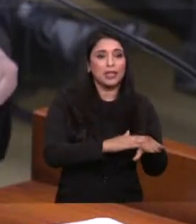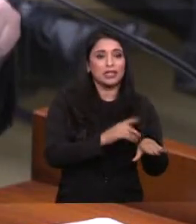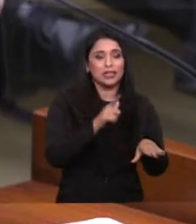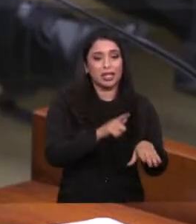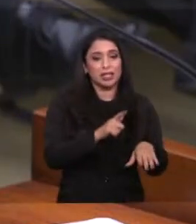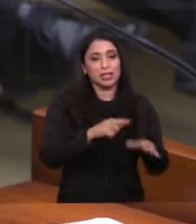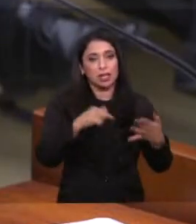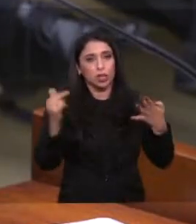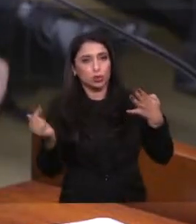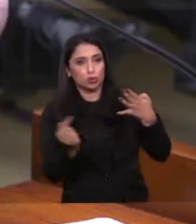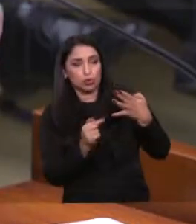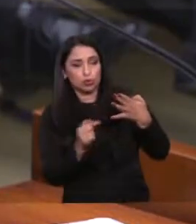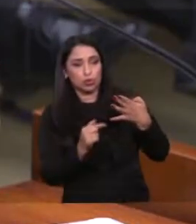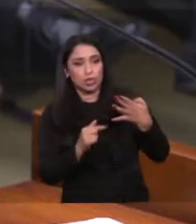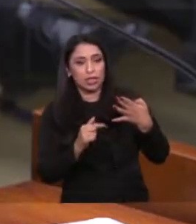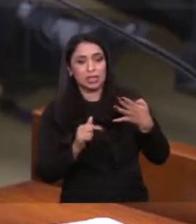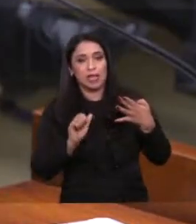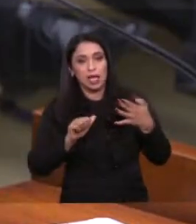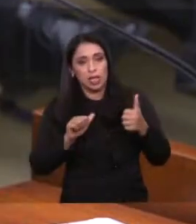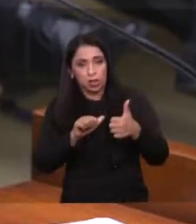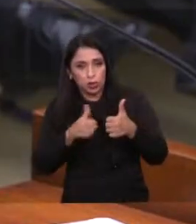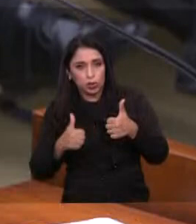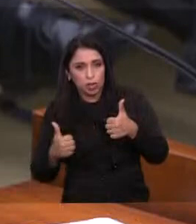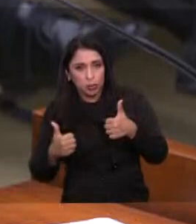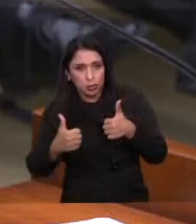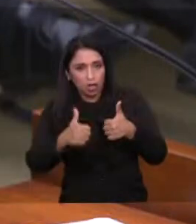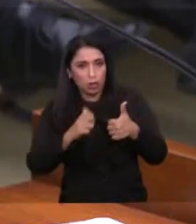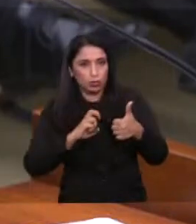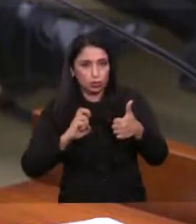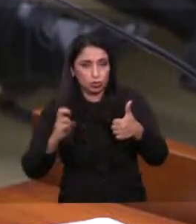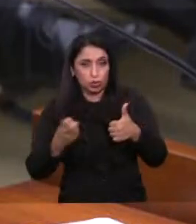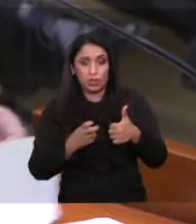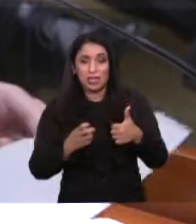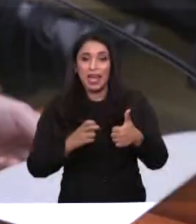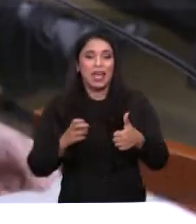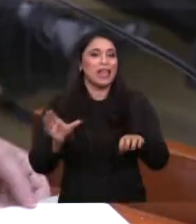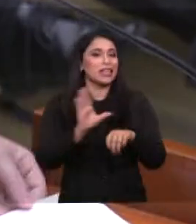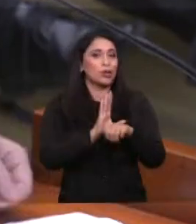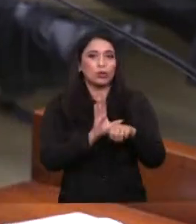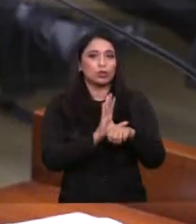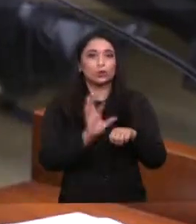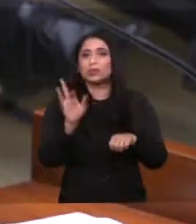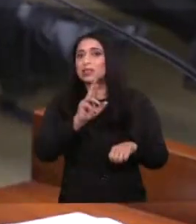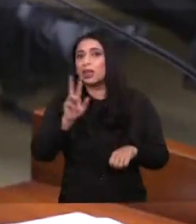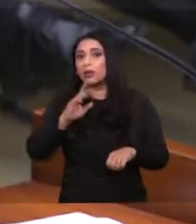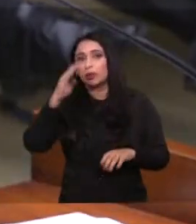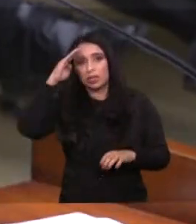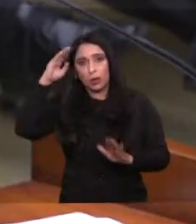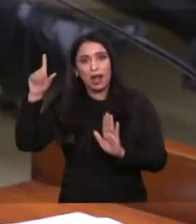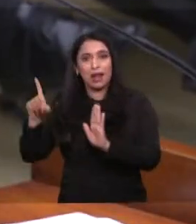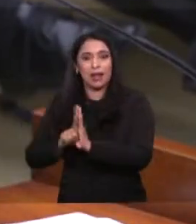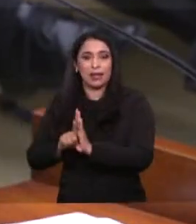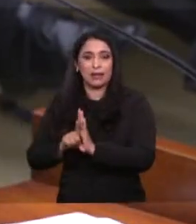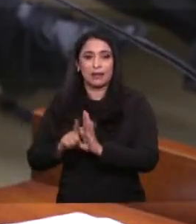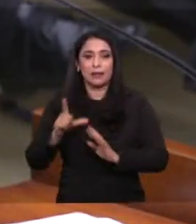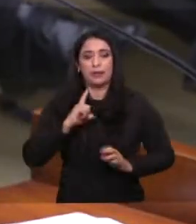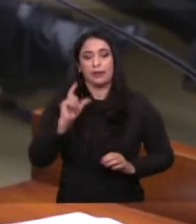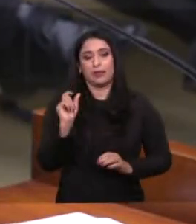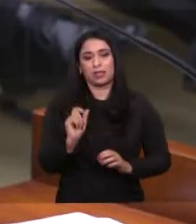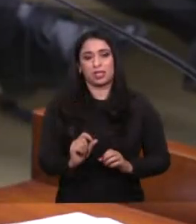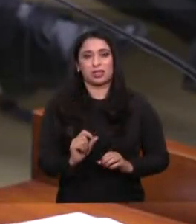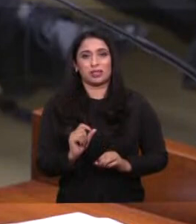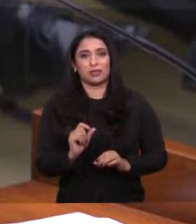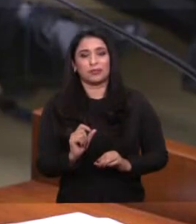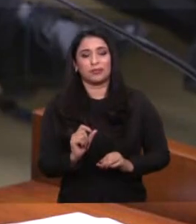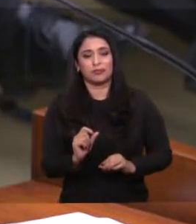da pronúncia e o tribunal do júri, tem sede na Constituição e não na lei. É necessário, portanto,